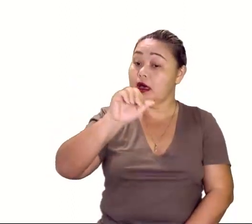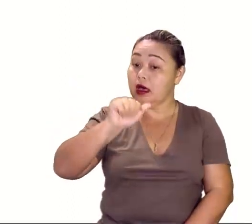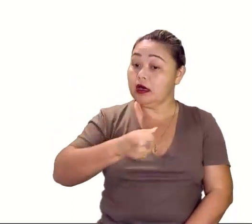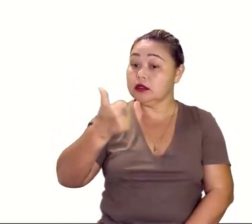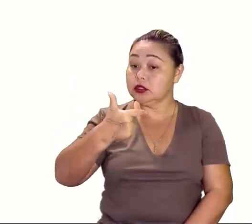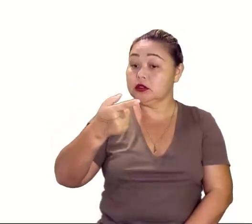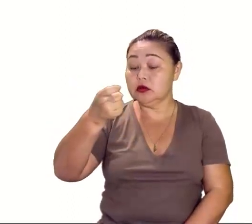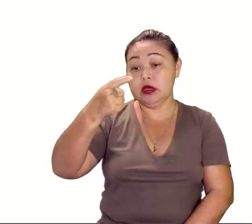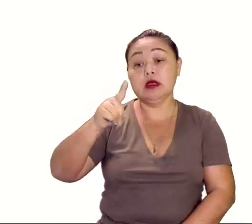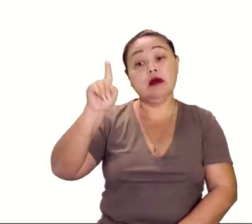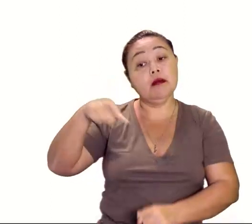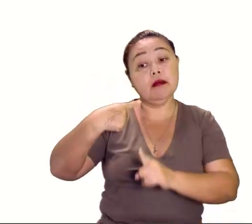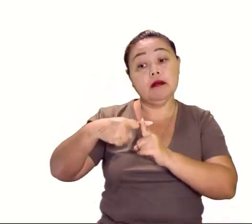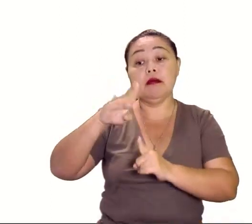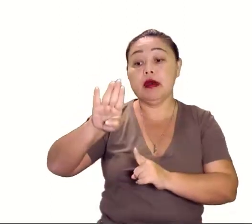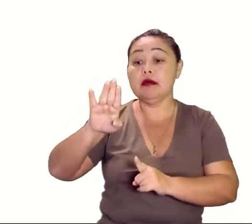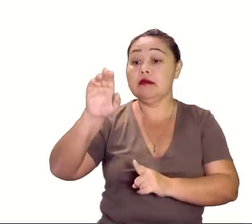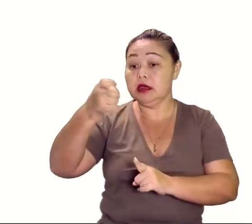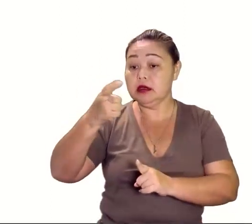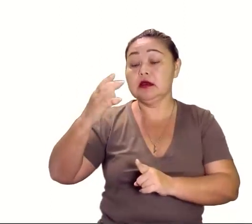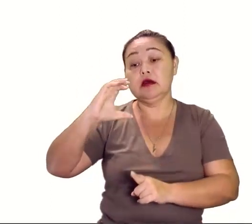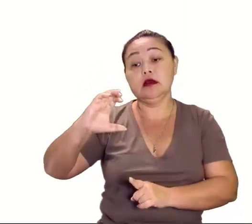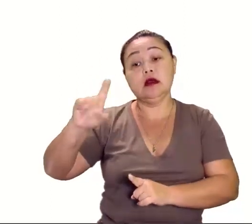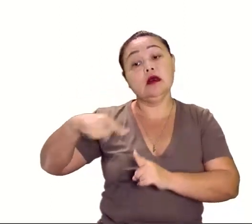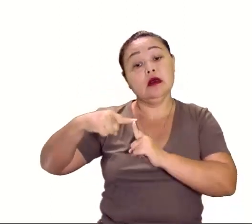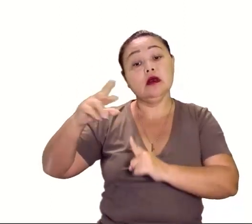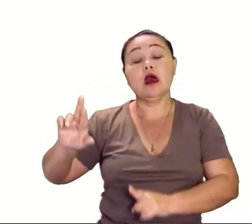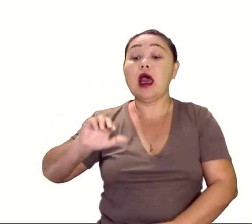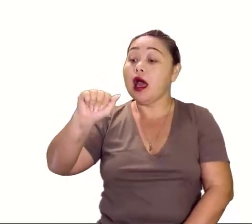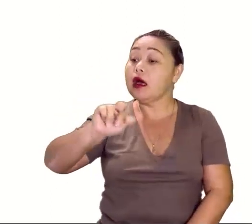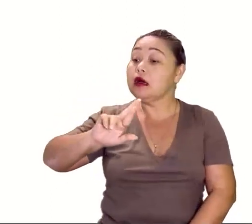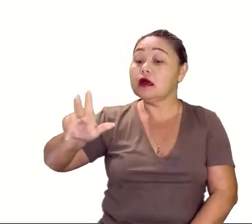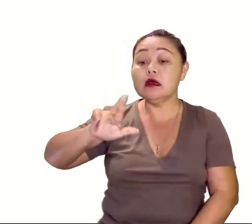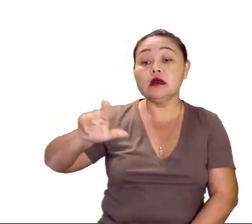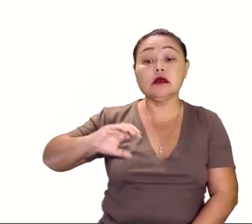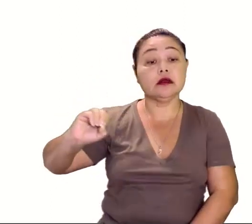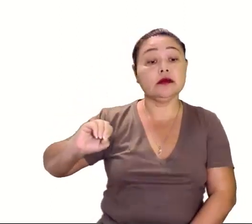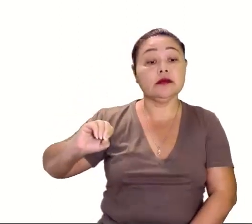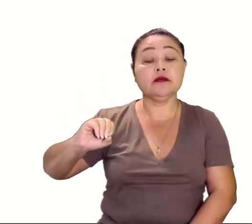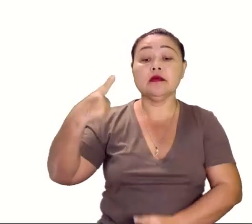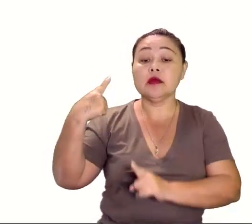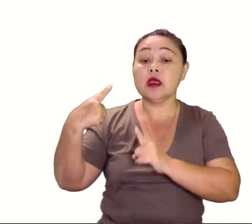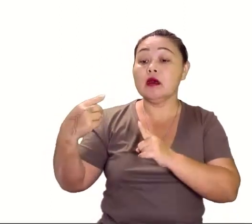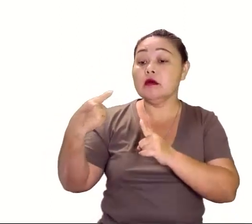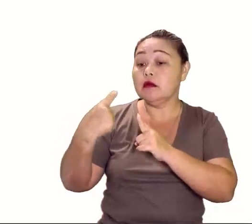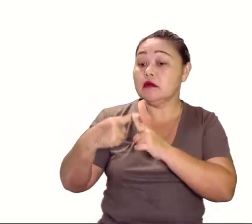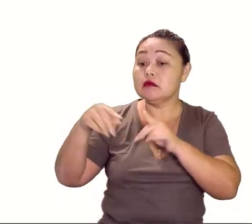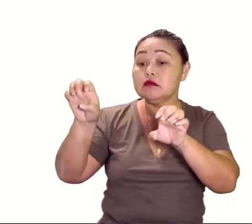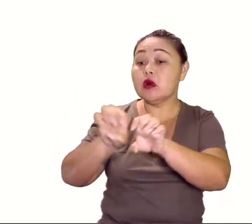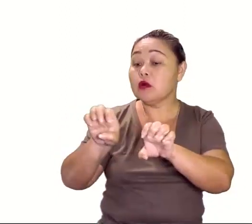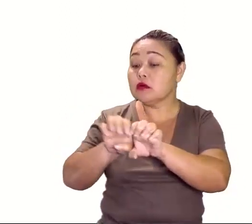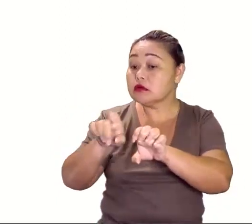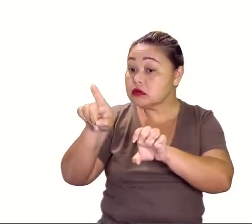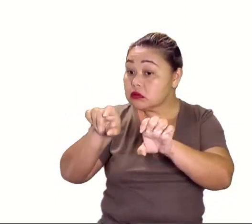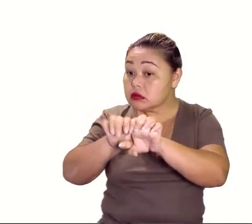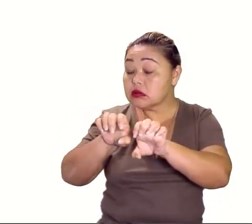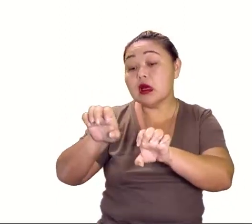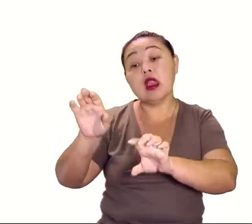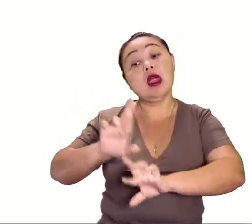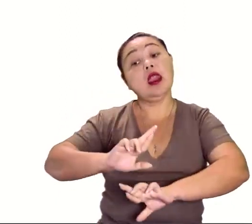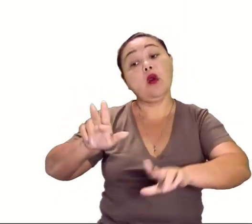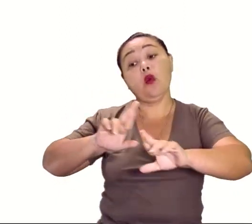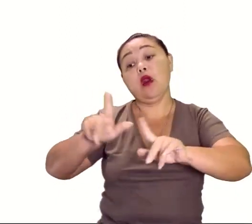igual a 0, com a diferente de 0. Ah, por que o a não pode ser 0? Porque senão a equação deixa de ser do segundo grau,